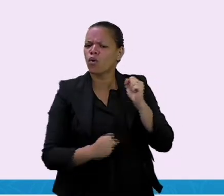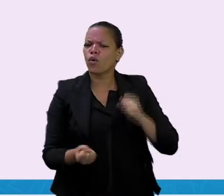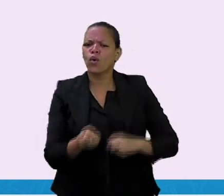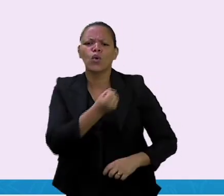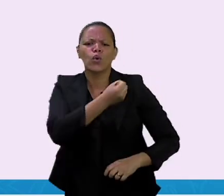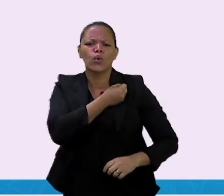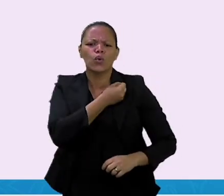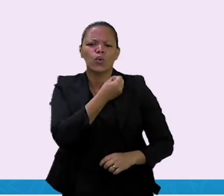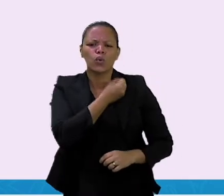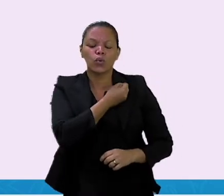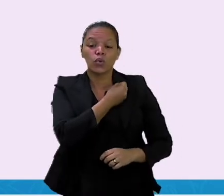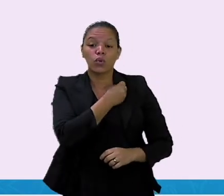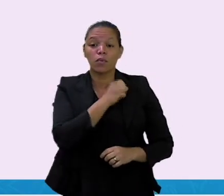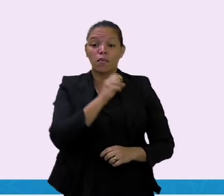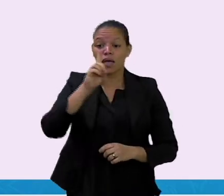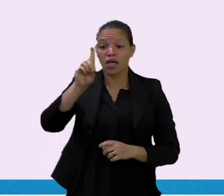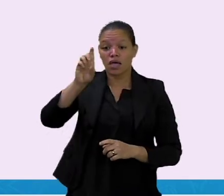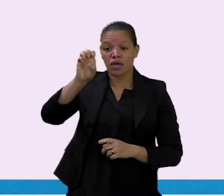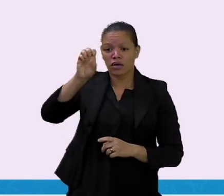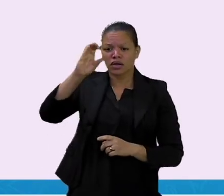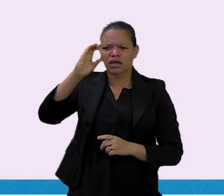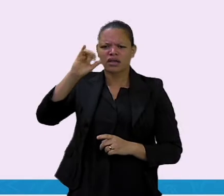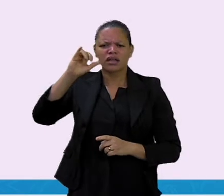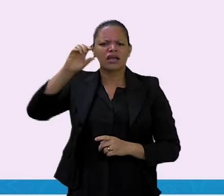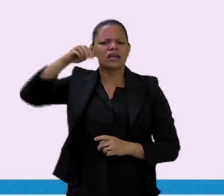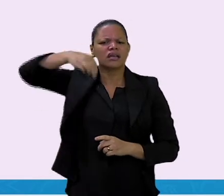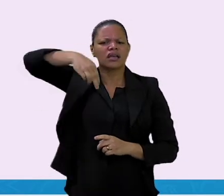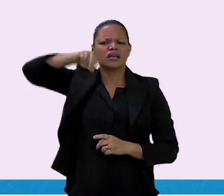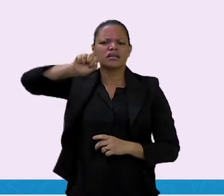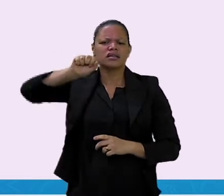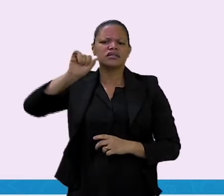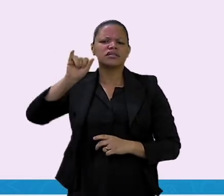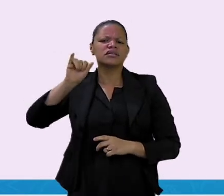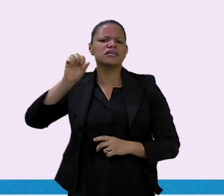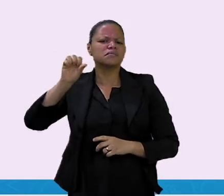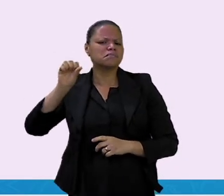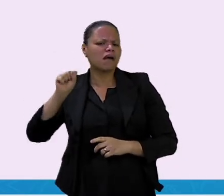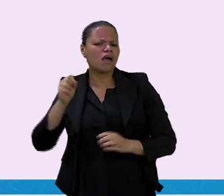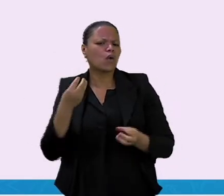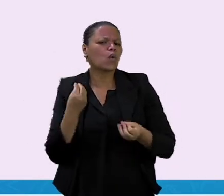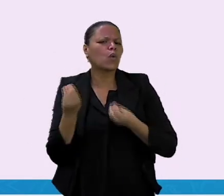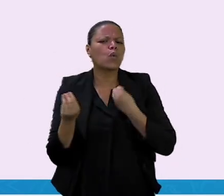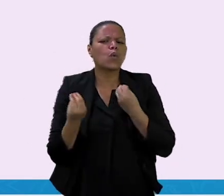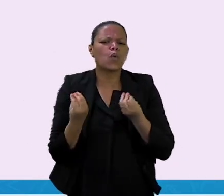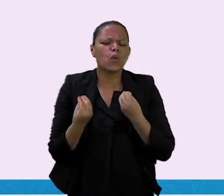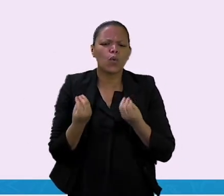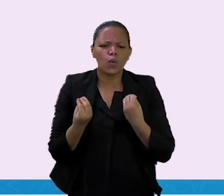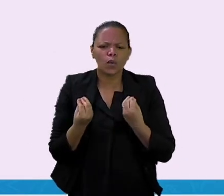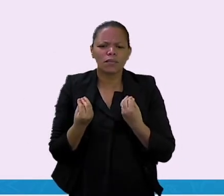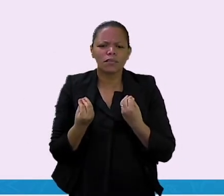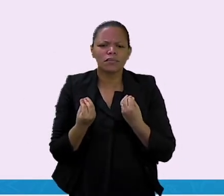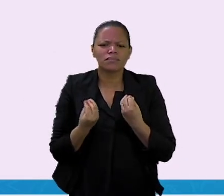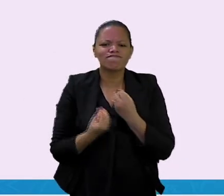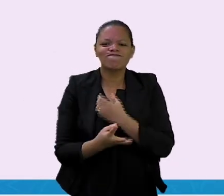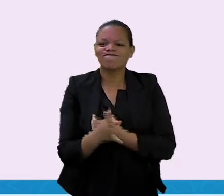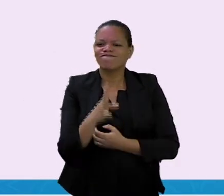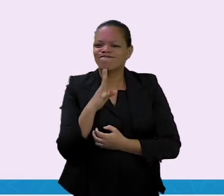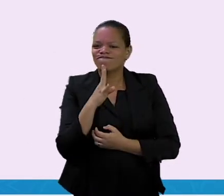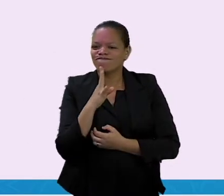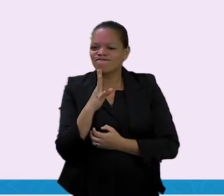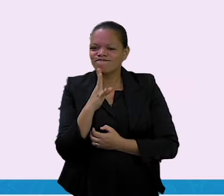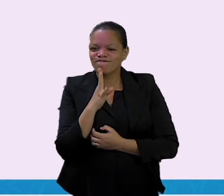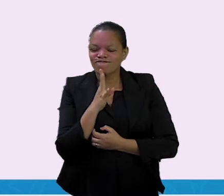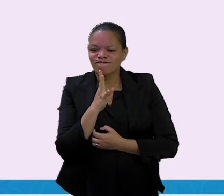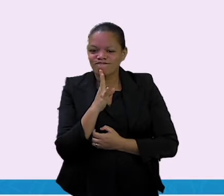que precisamos saber disso? Como nós vimos aqui, quando entramos nos submúltiplos, nós já temos decimais, nós temos